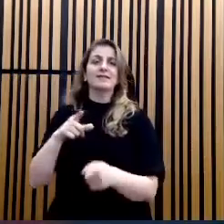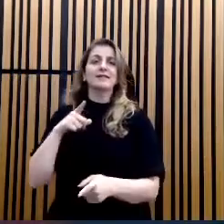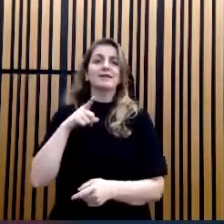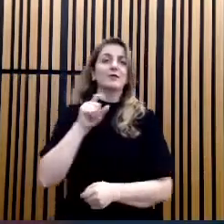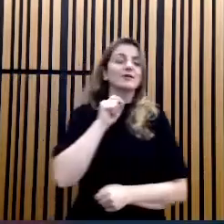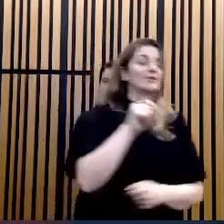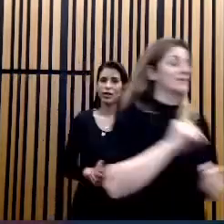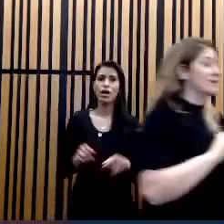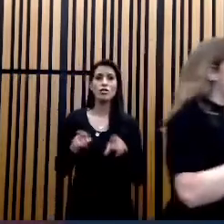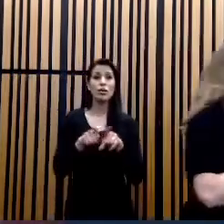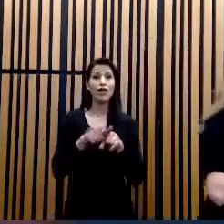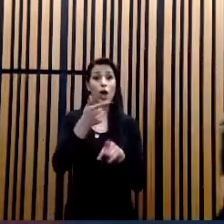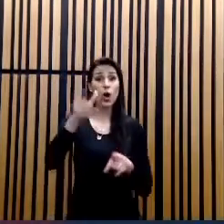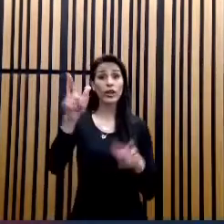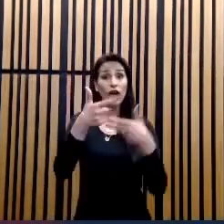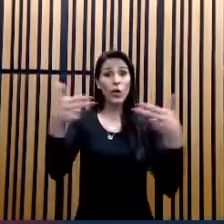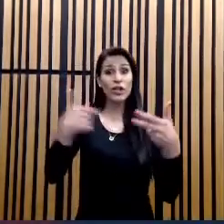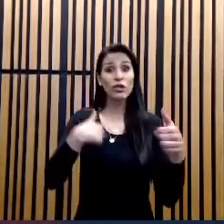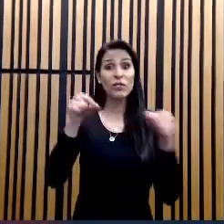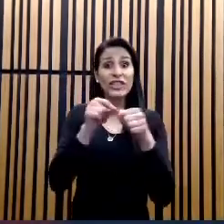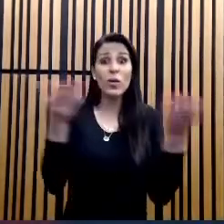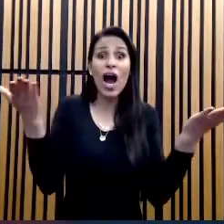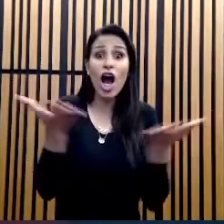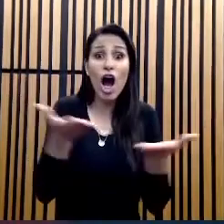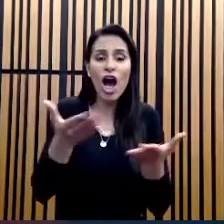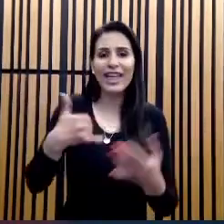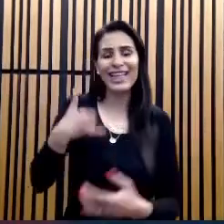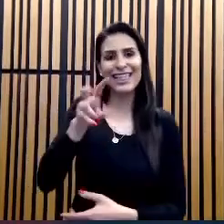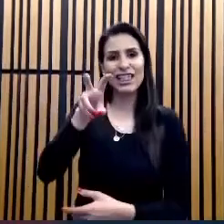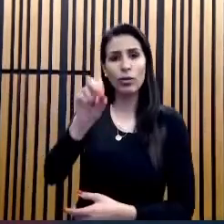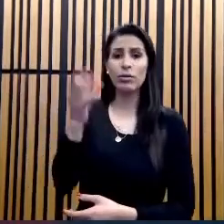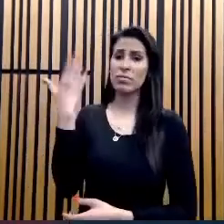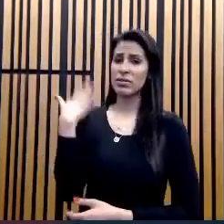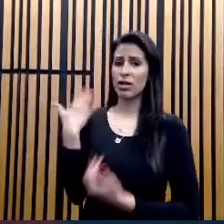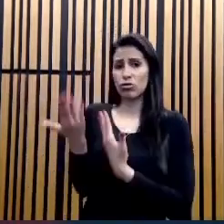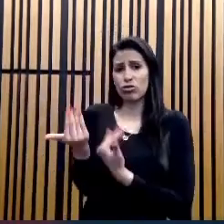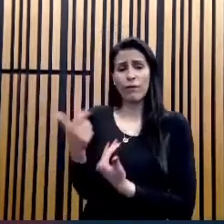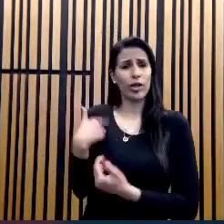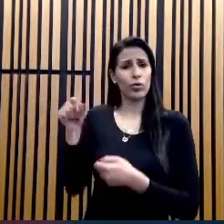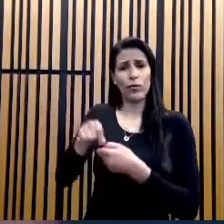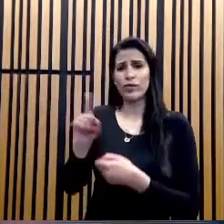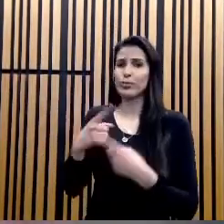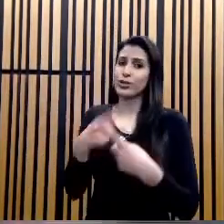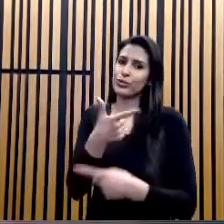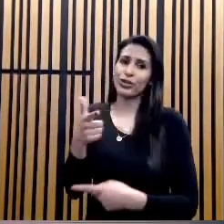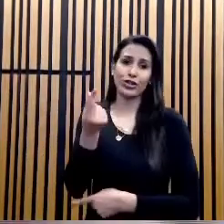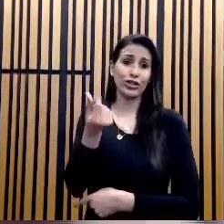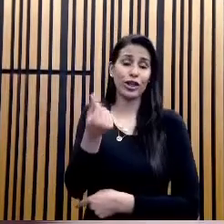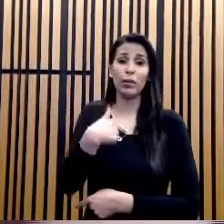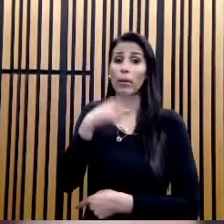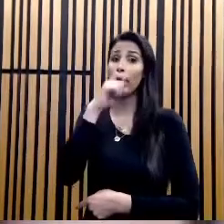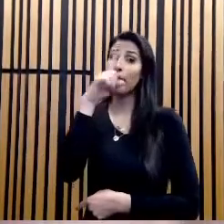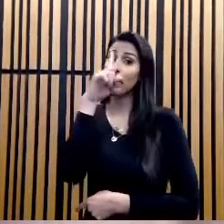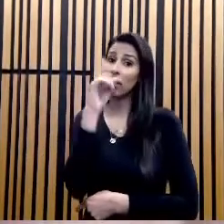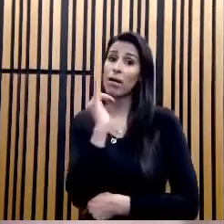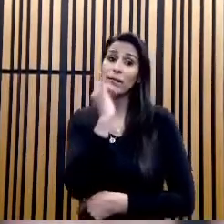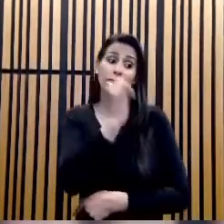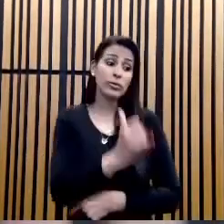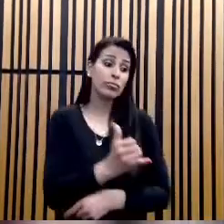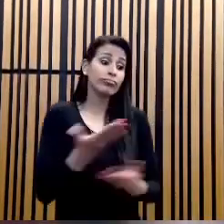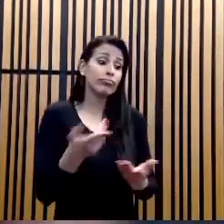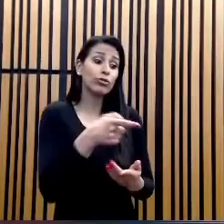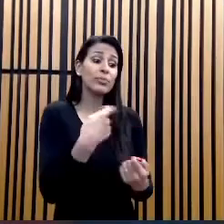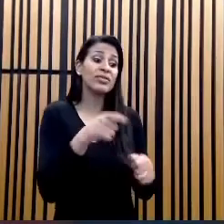aos 50, e que eu não fiz quando eu era adolescente, porque eu também não tinha dinheiro, meu pai e minha mãe me disseram, olha, tu vai ter que